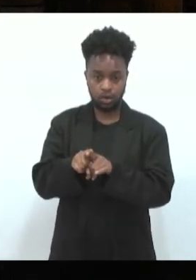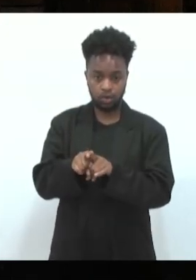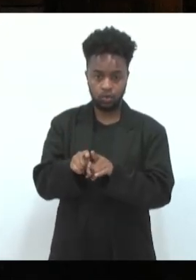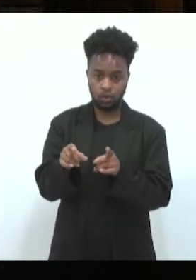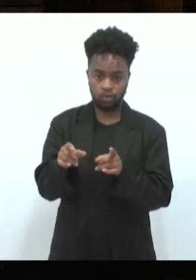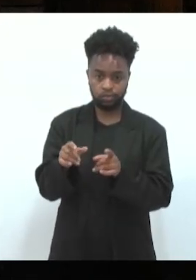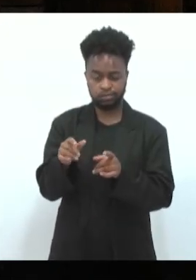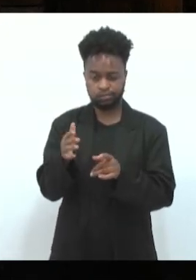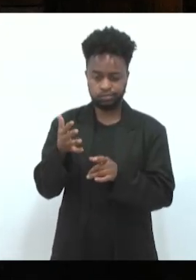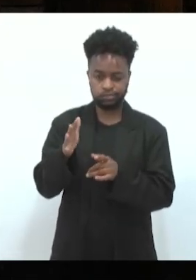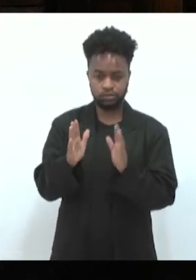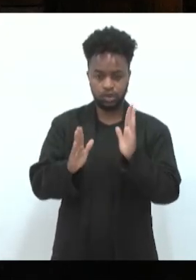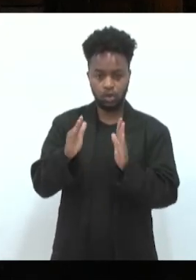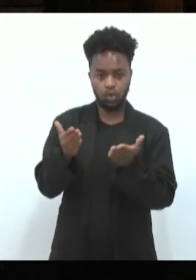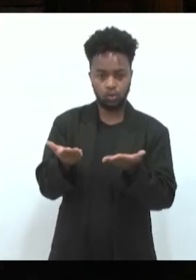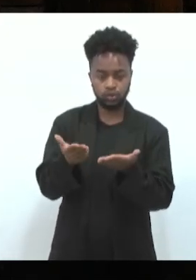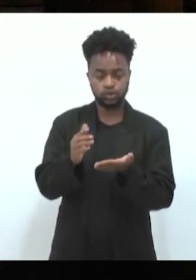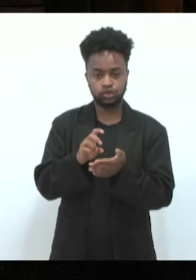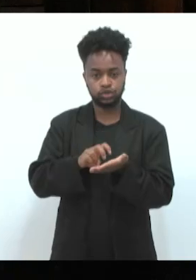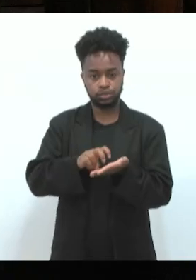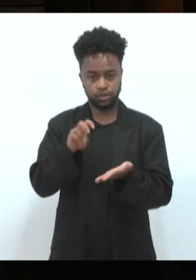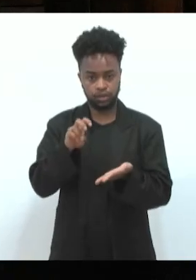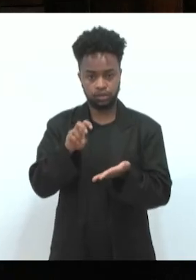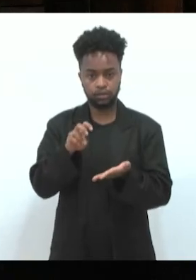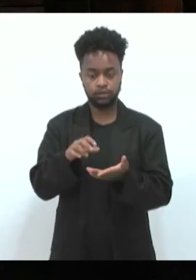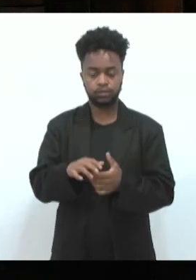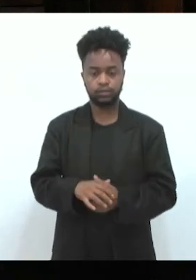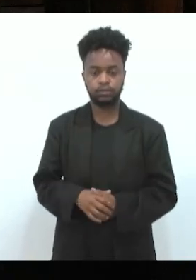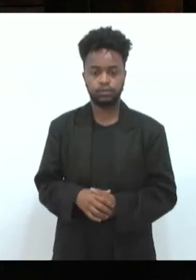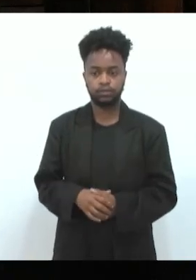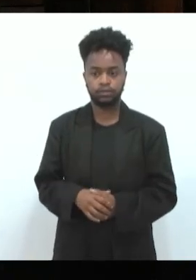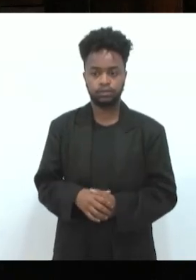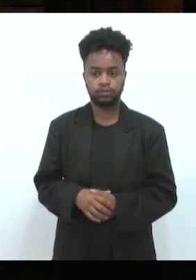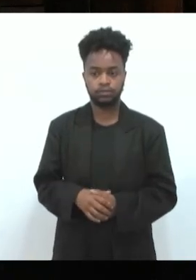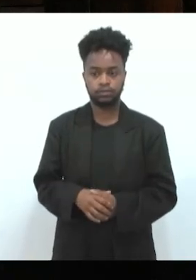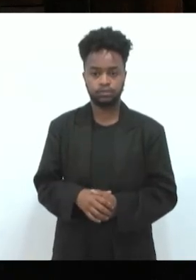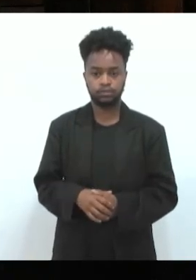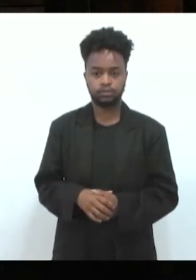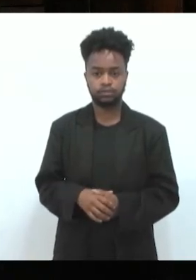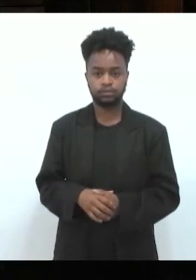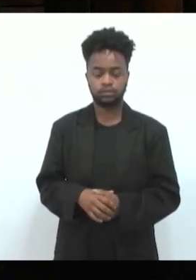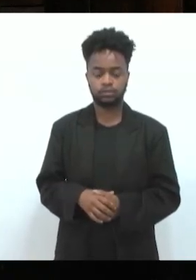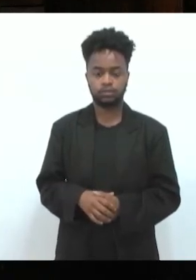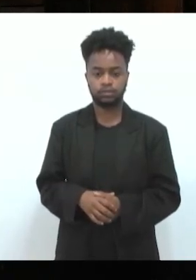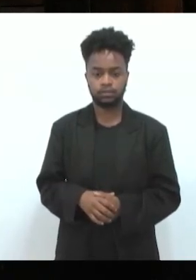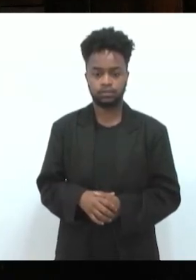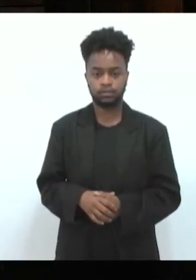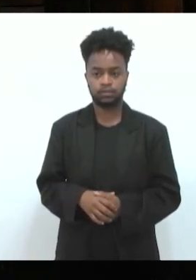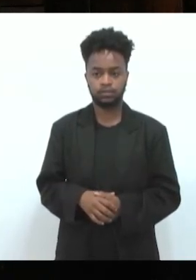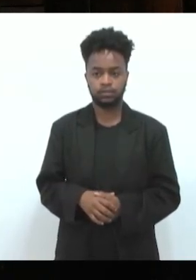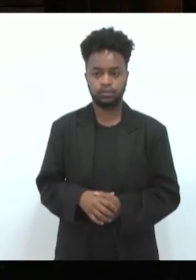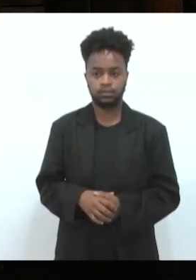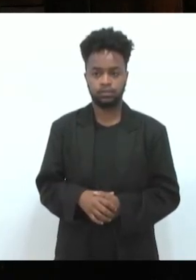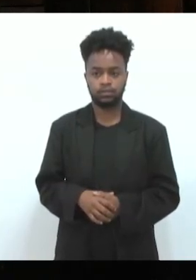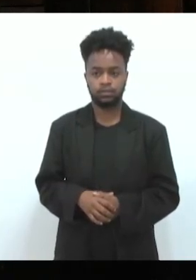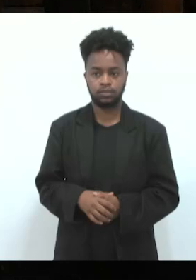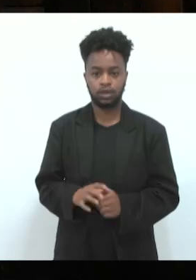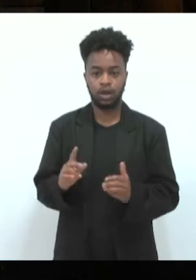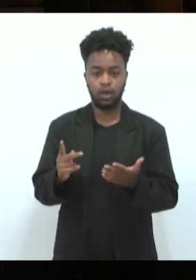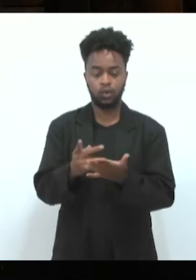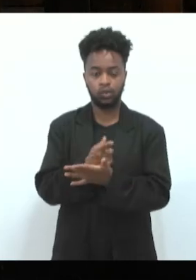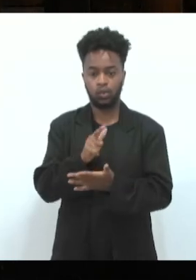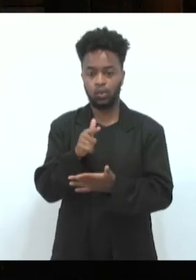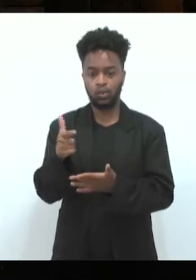hoje, mais um evento que aumenta fundamentalmente o clima de